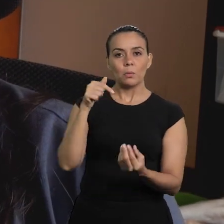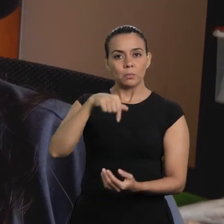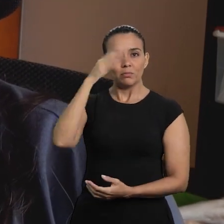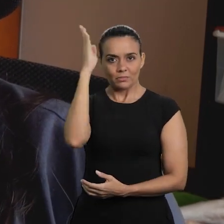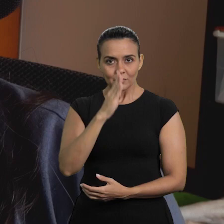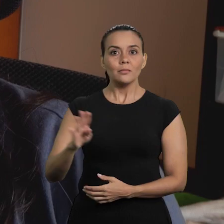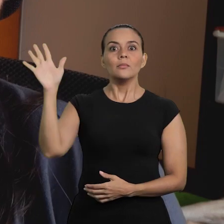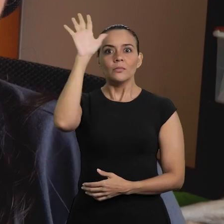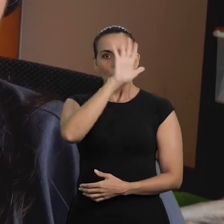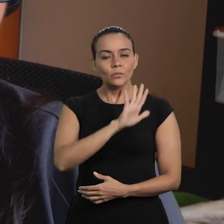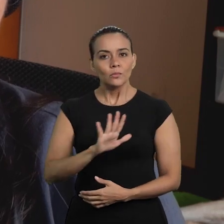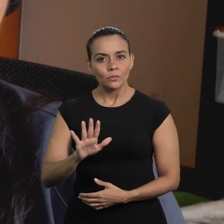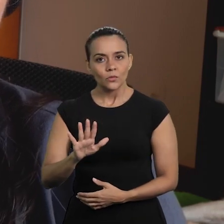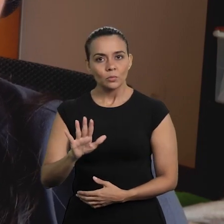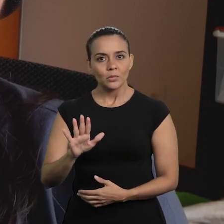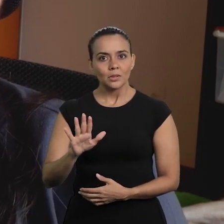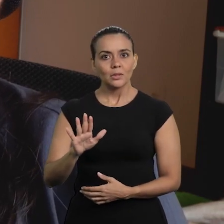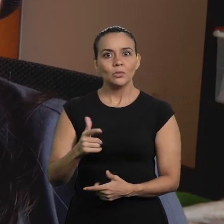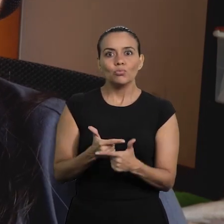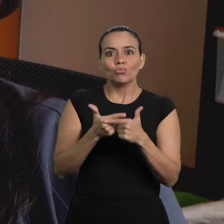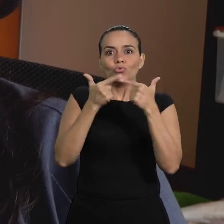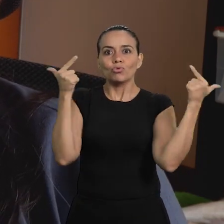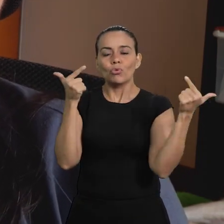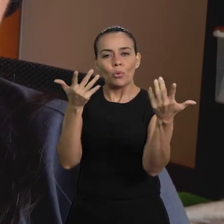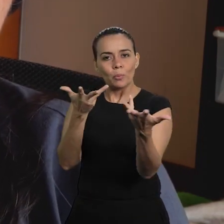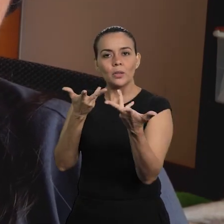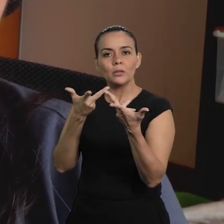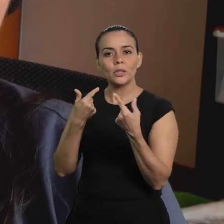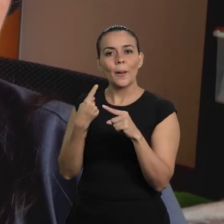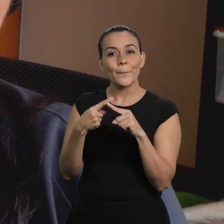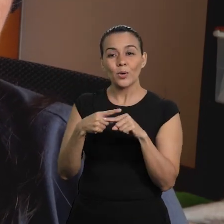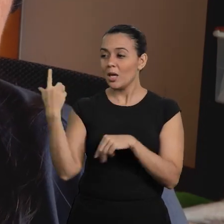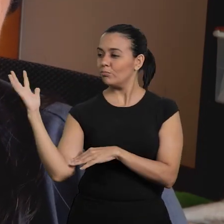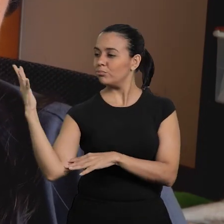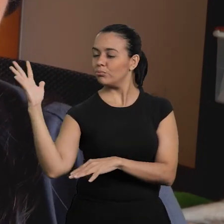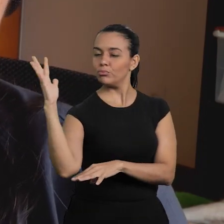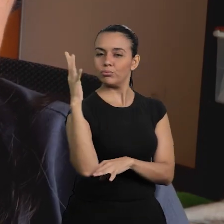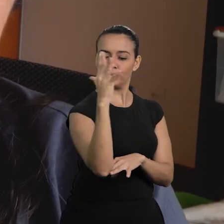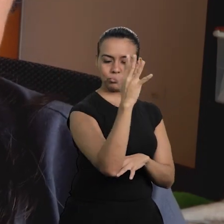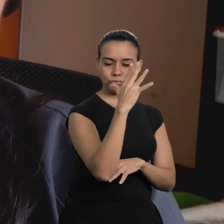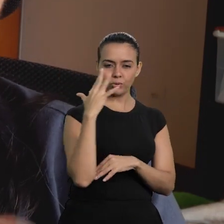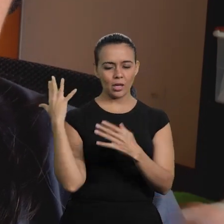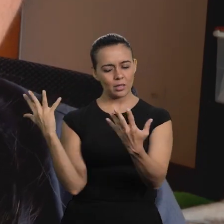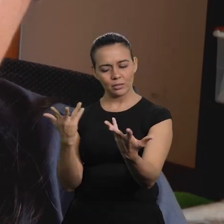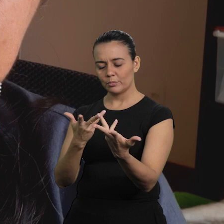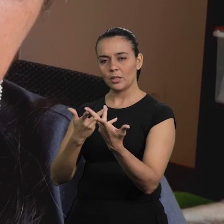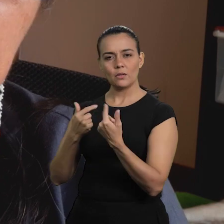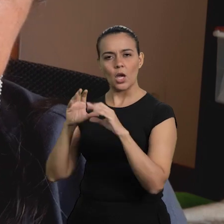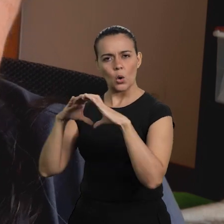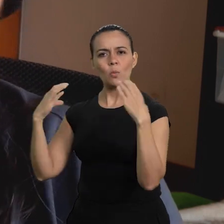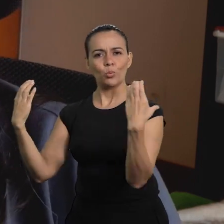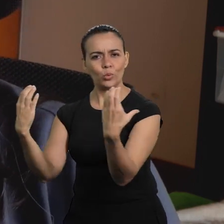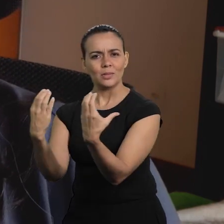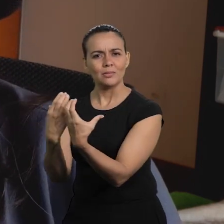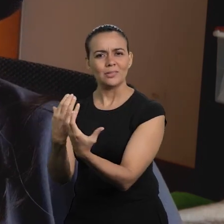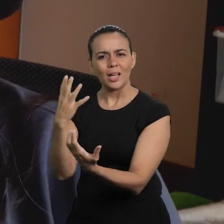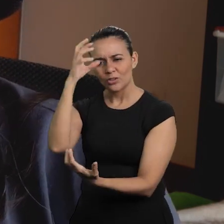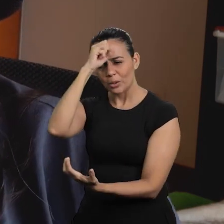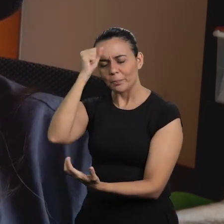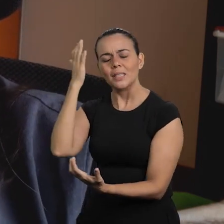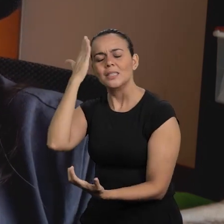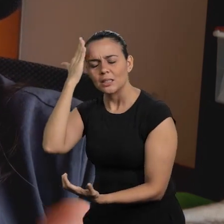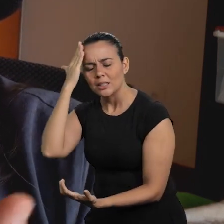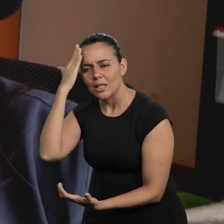por exemplo, é um país privilegiado de ter uma diversidade socioambiental tão grande, de tantos povos e comunidades